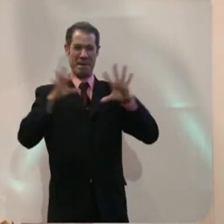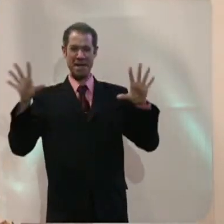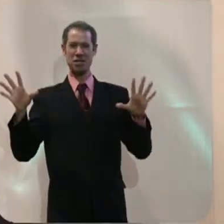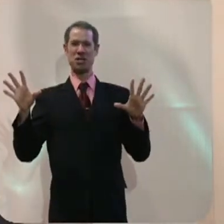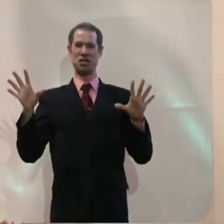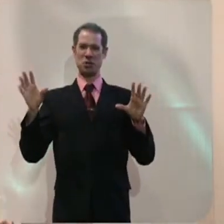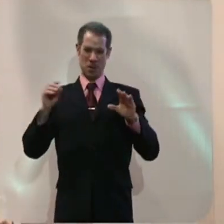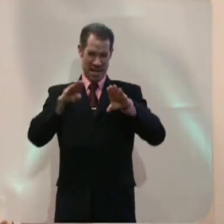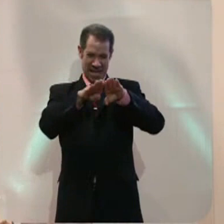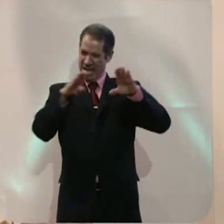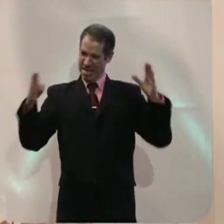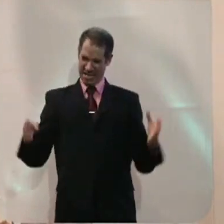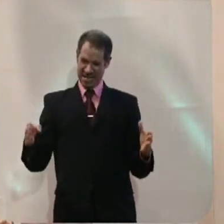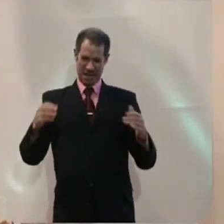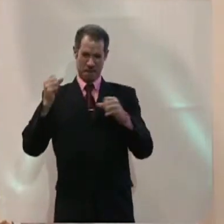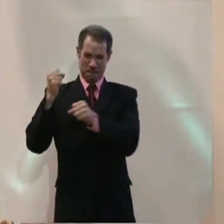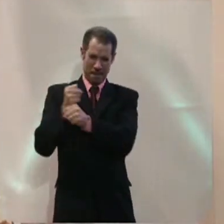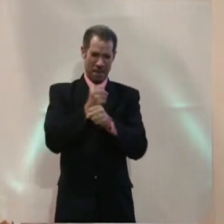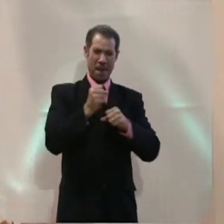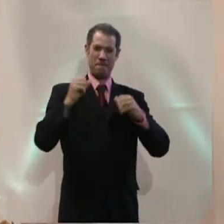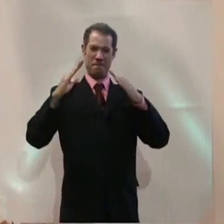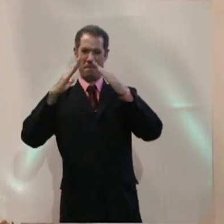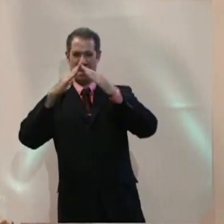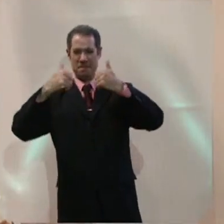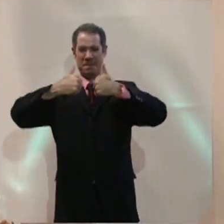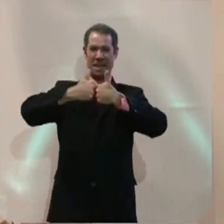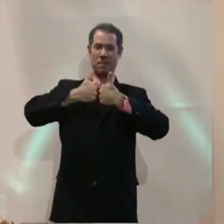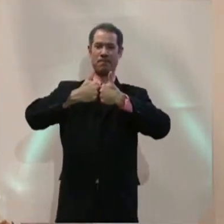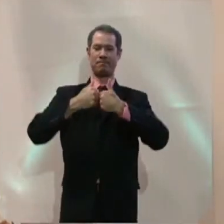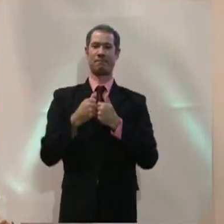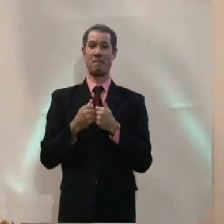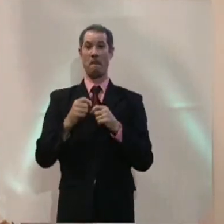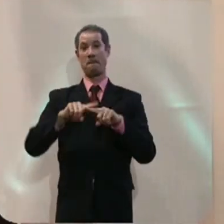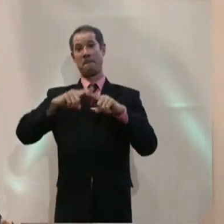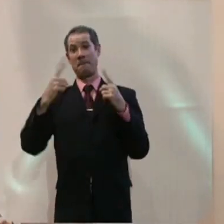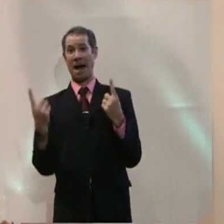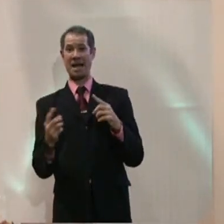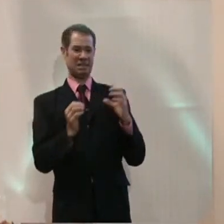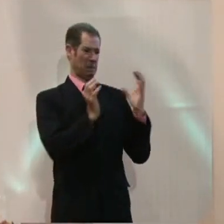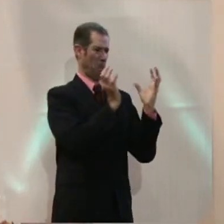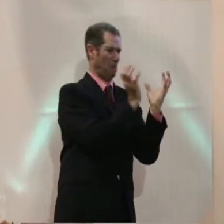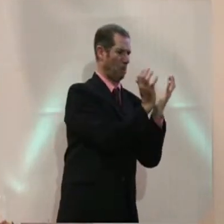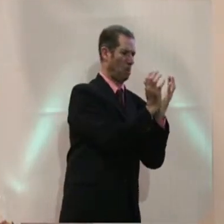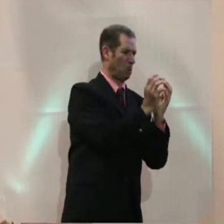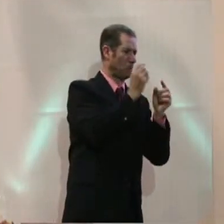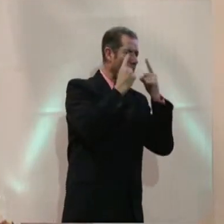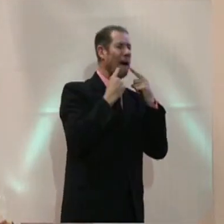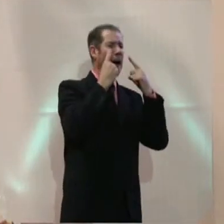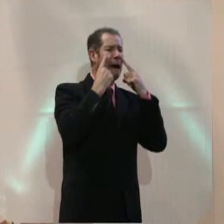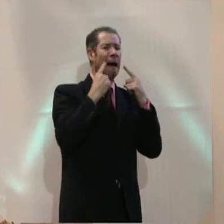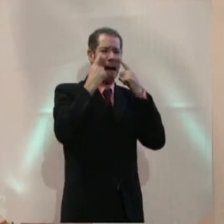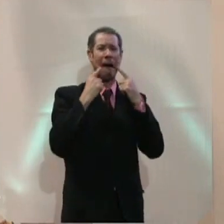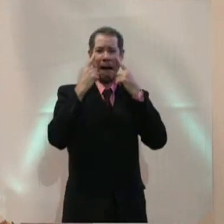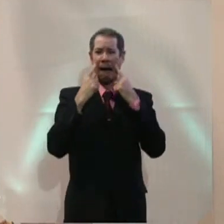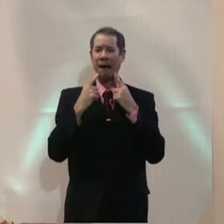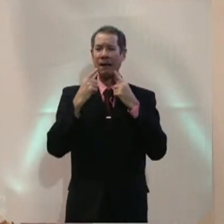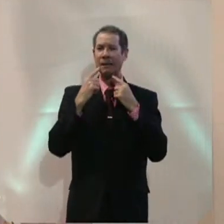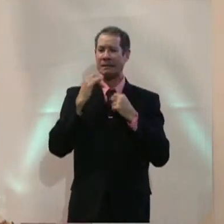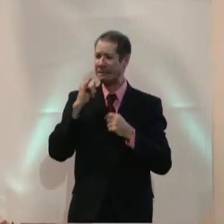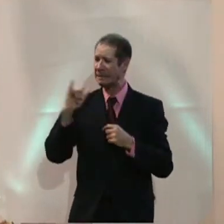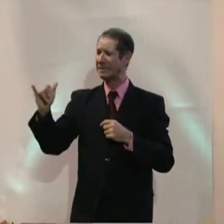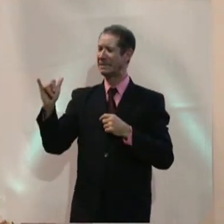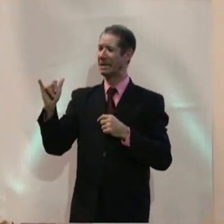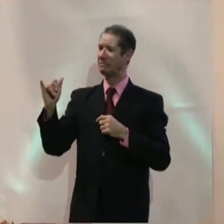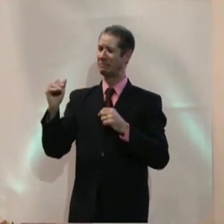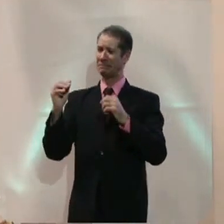lançar os alicerces do templo. Mas do lado deles tinham algumas outras pessoas que choravam e diziam assim: